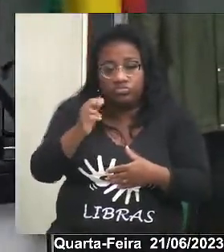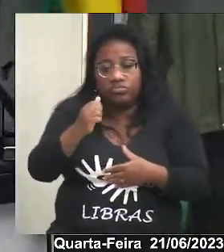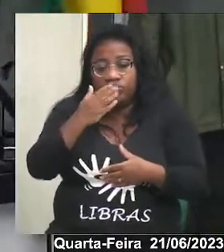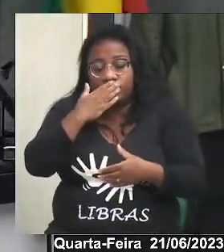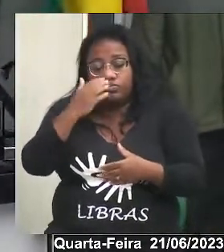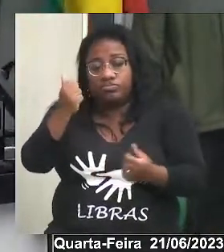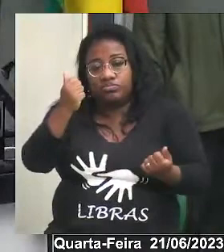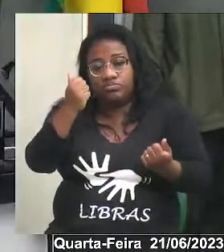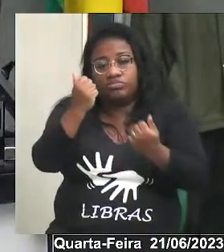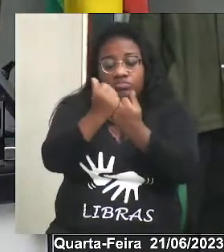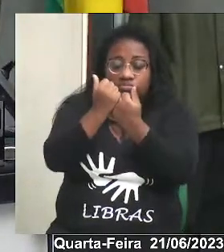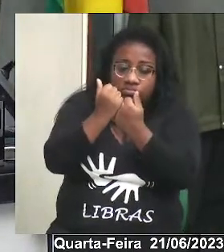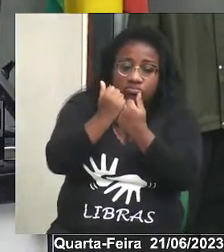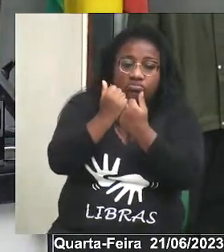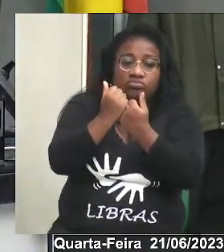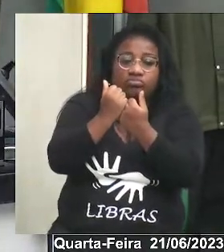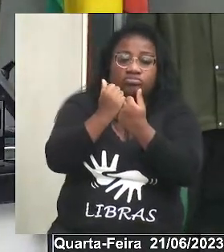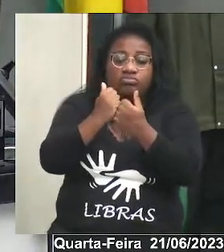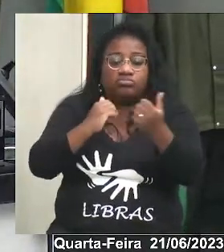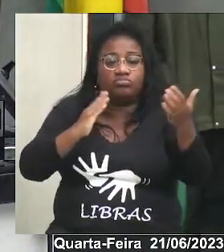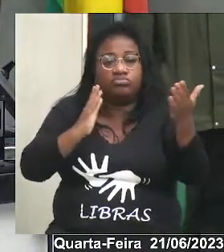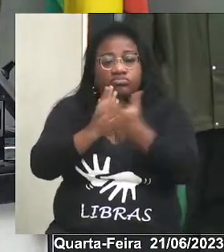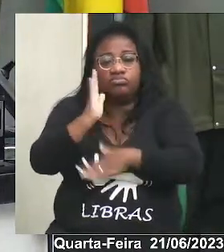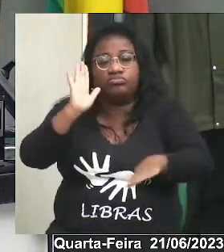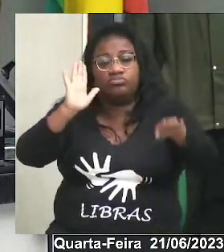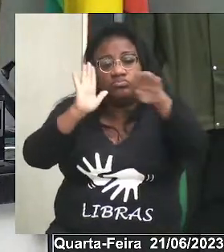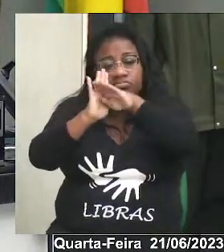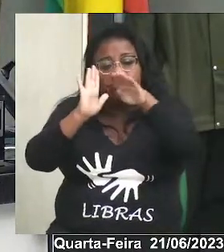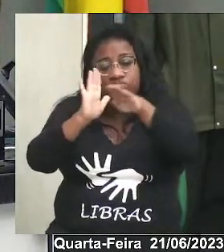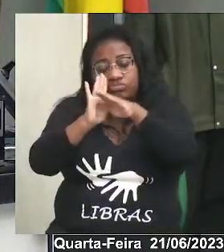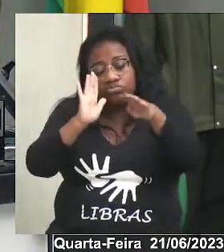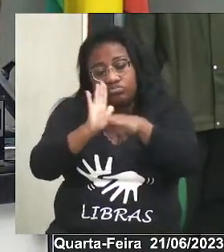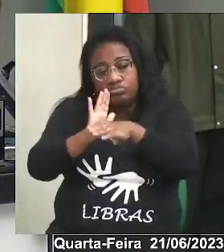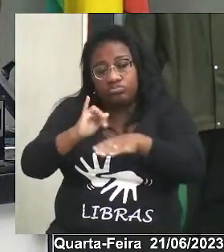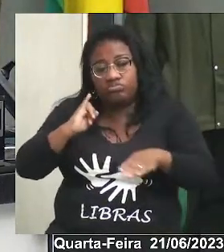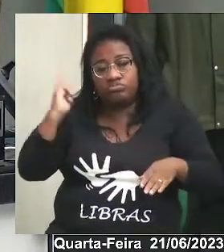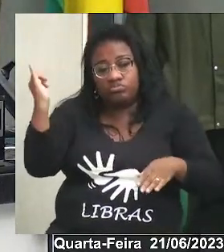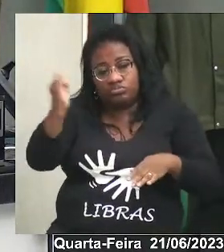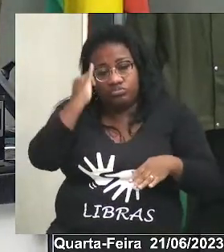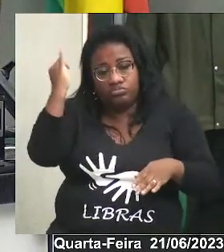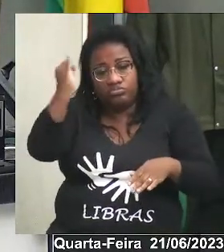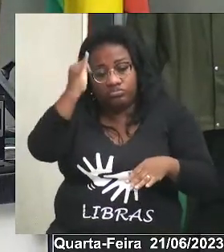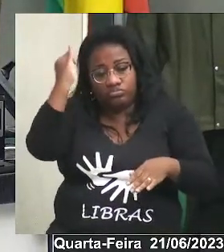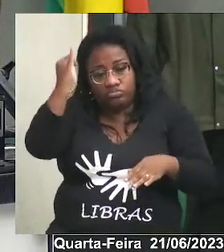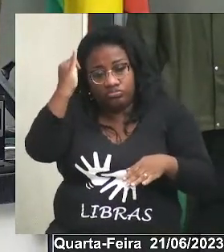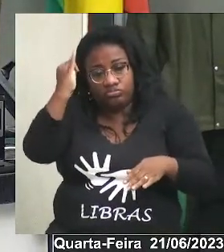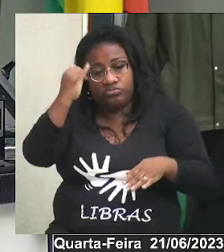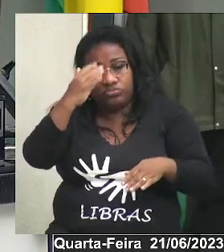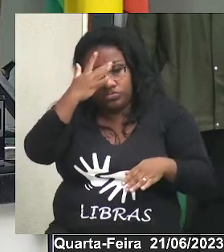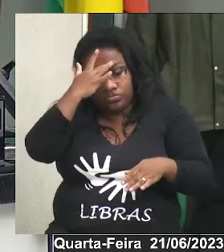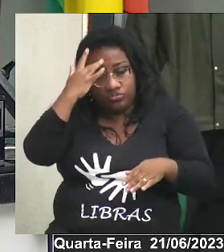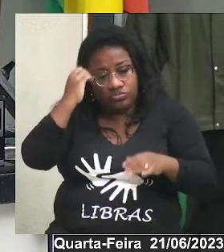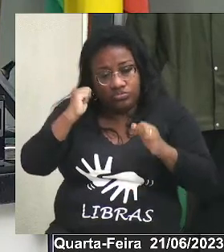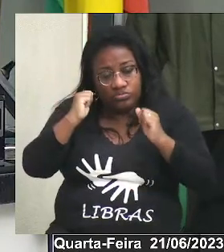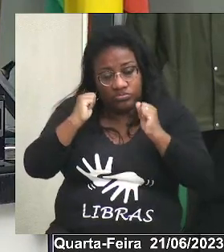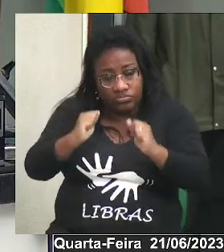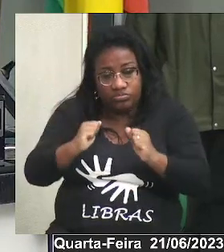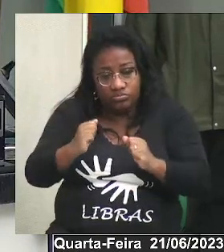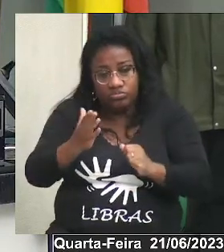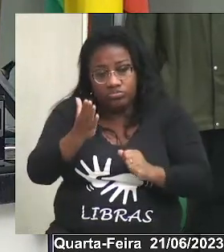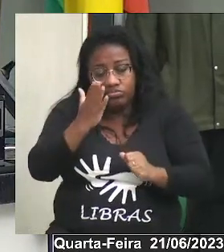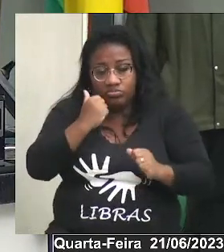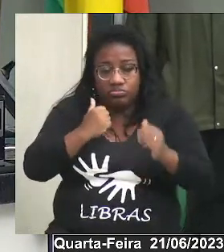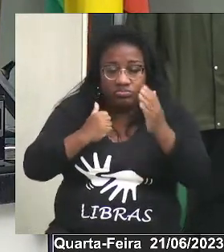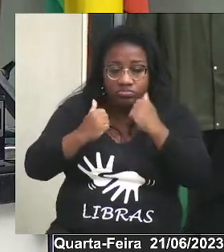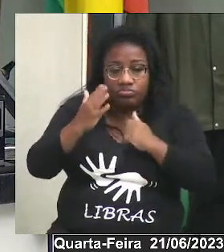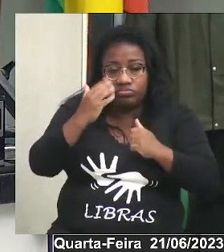Então eu peço o apoio de vocês aí que seja aprovado esse projeto, que é de muita importância para as pessoas poderem almoçar e